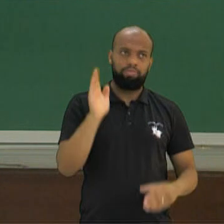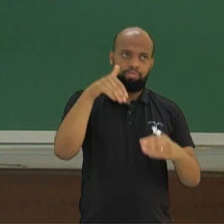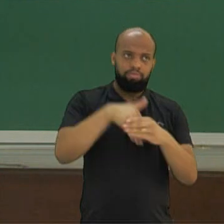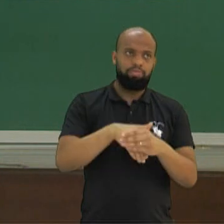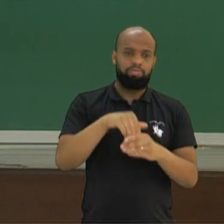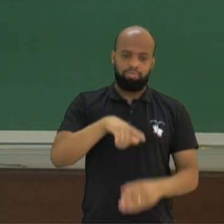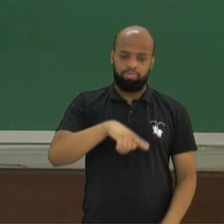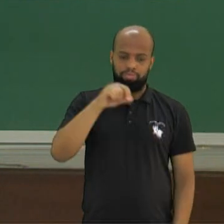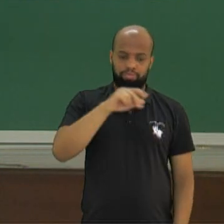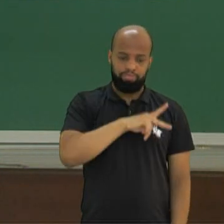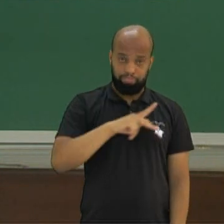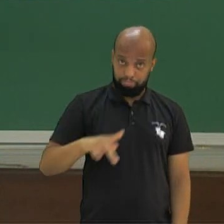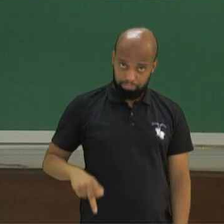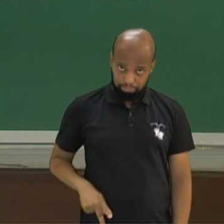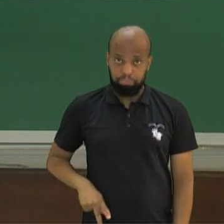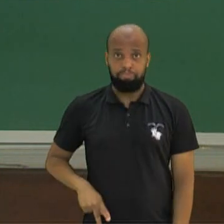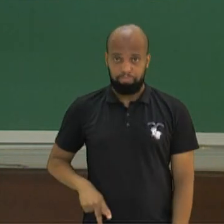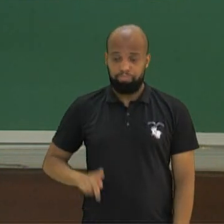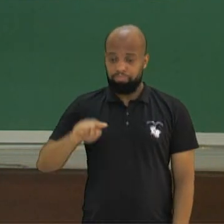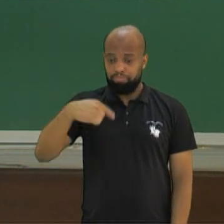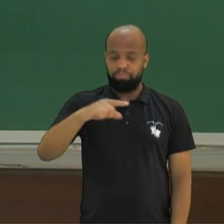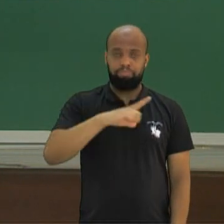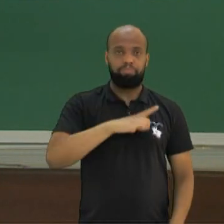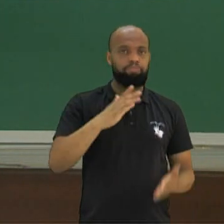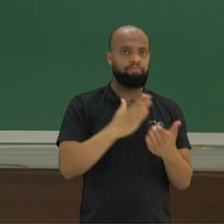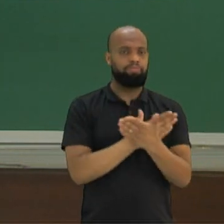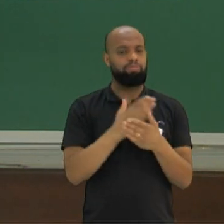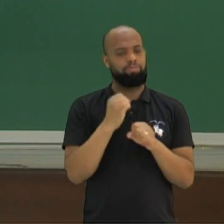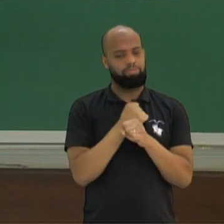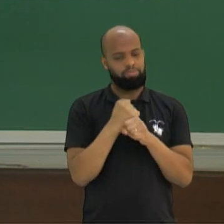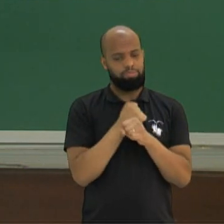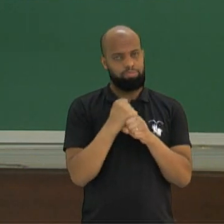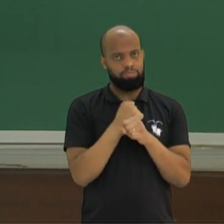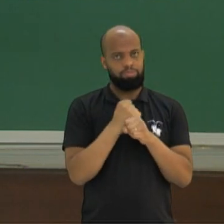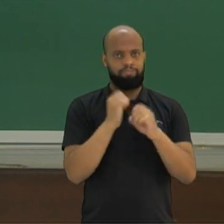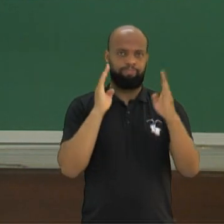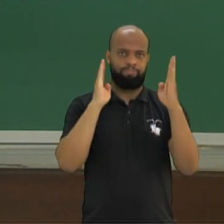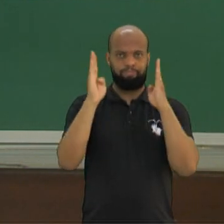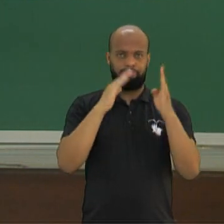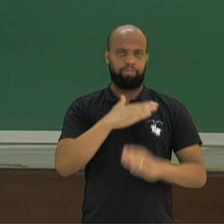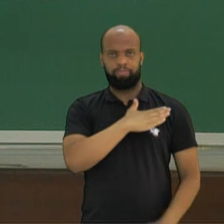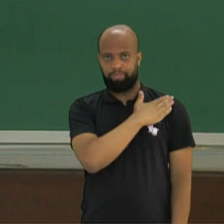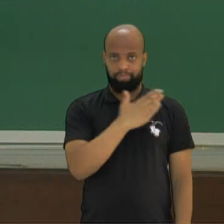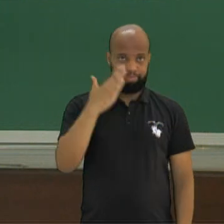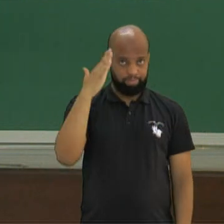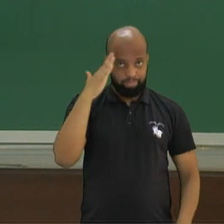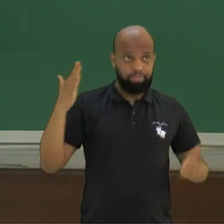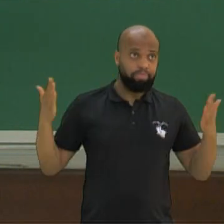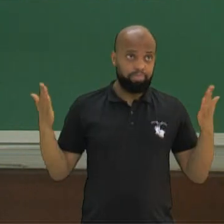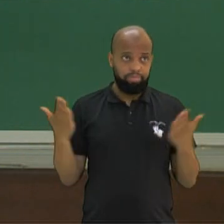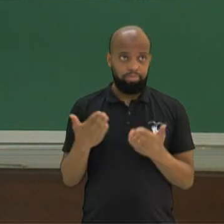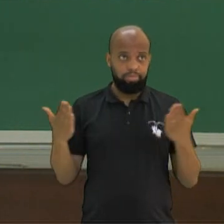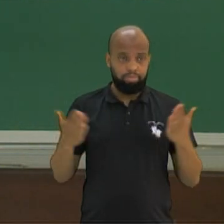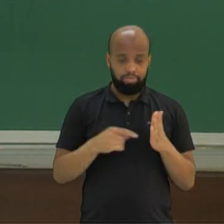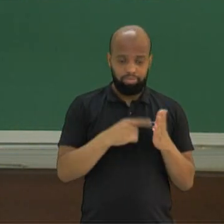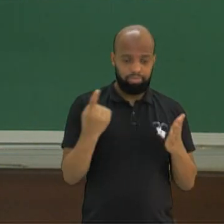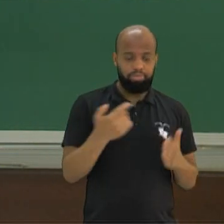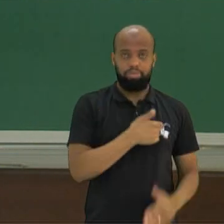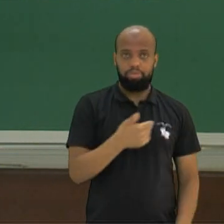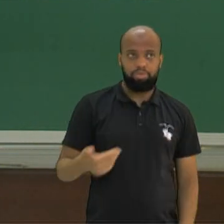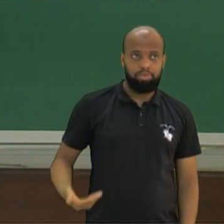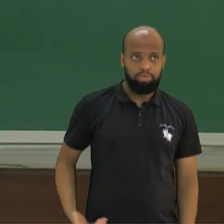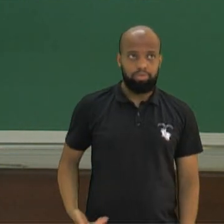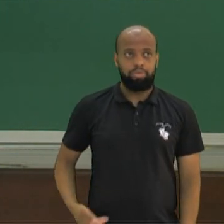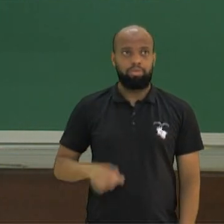o seu presidente da República depois aí de alguns anos de regime militar. Então, o primeiro governo do Fernando Henrique Cardoso,